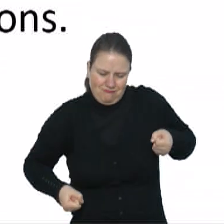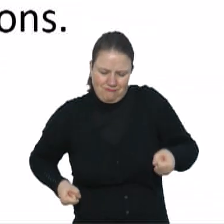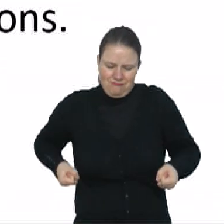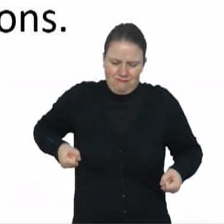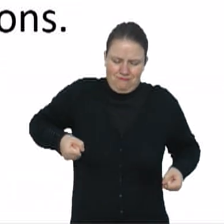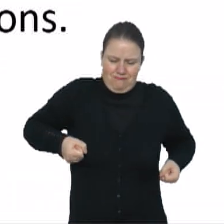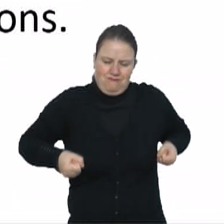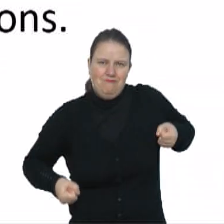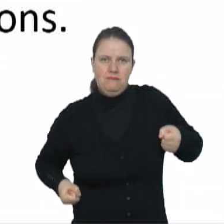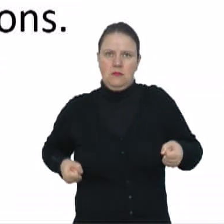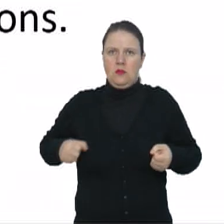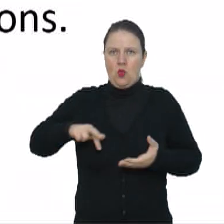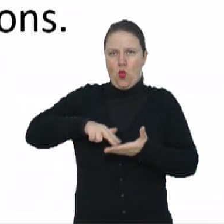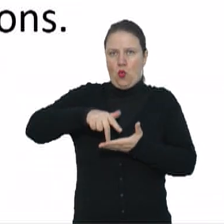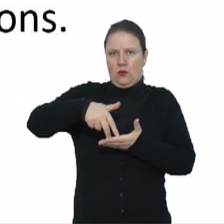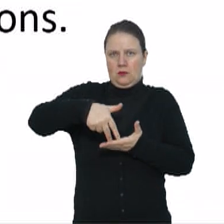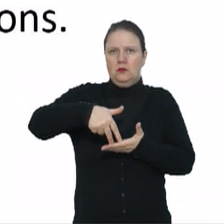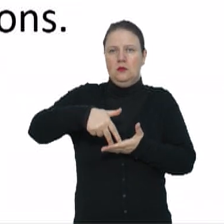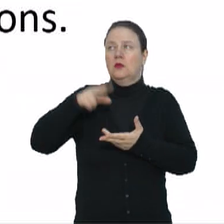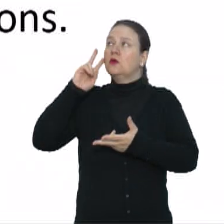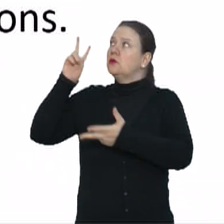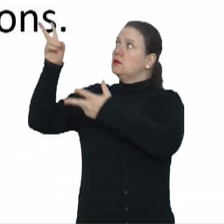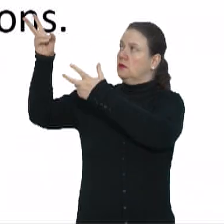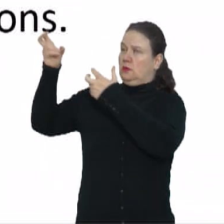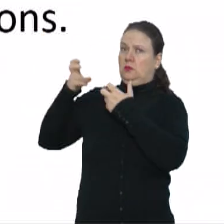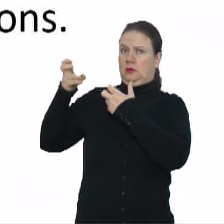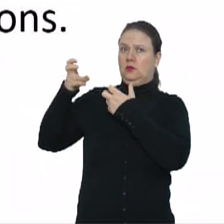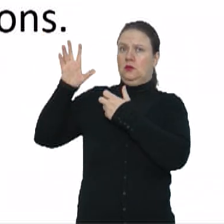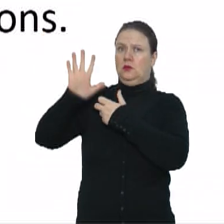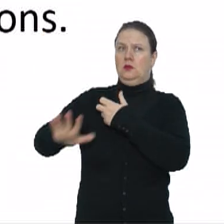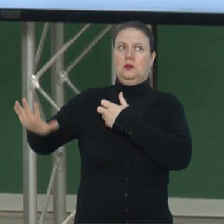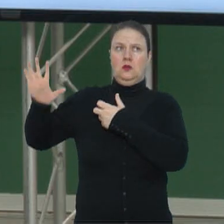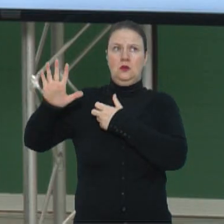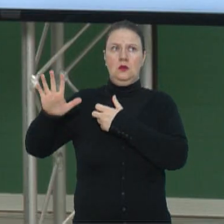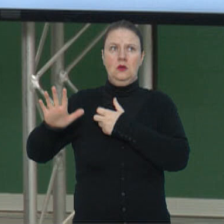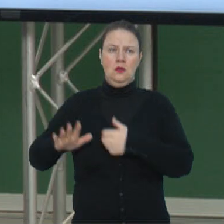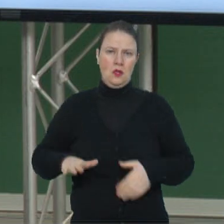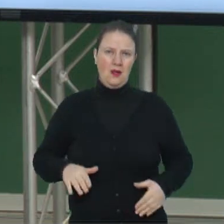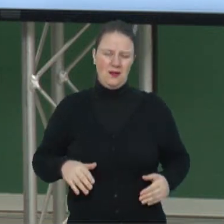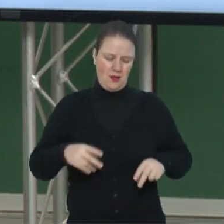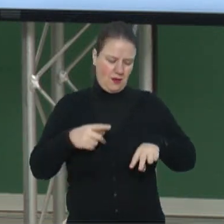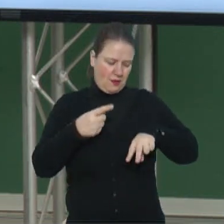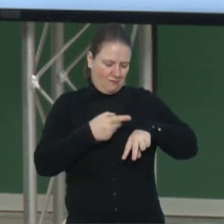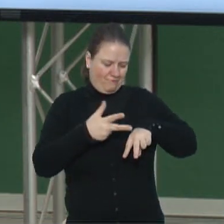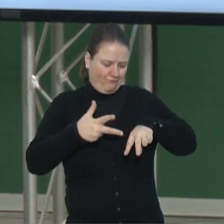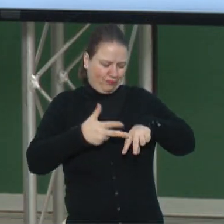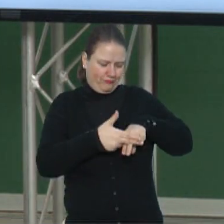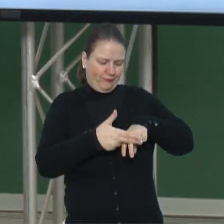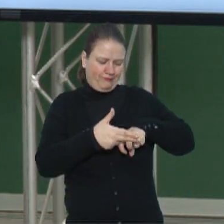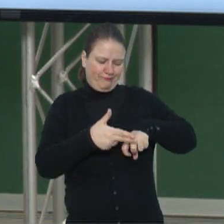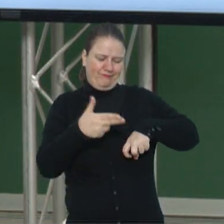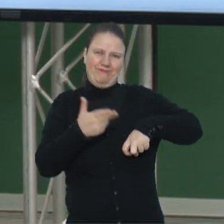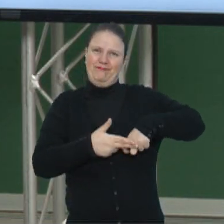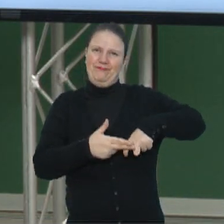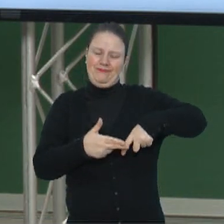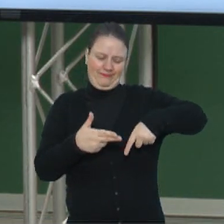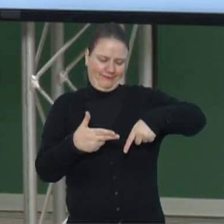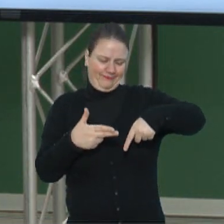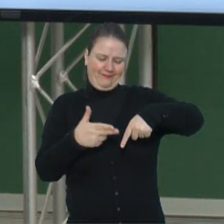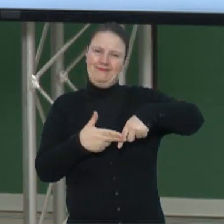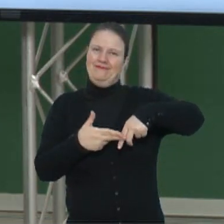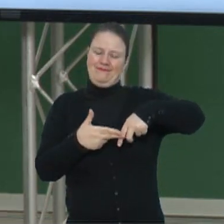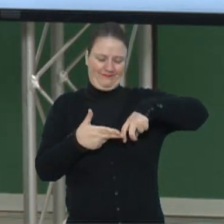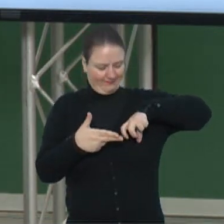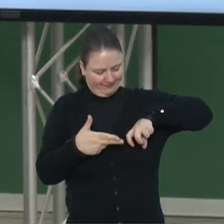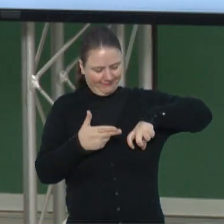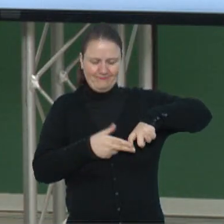muleta. E aí, observando bem pela imagem, a gente vê que ele tem a perna amputada do joelho para baixo. E na frente dele nós temos